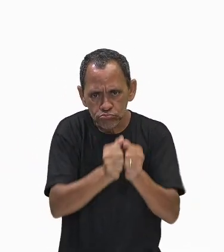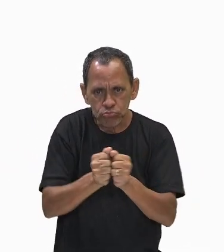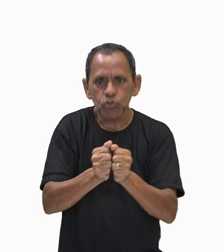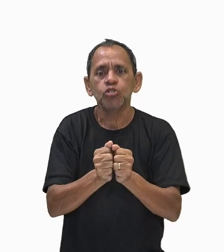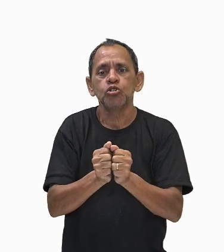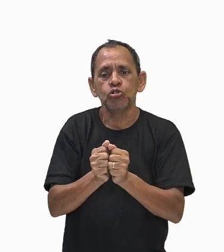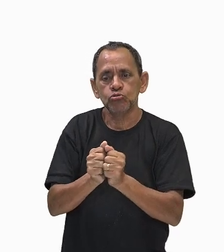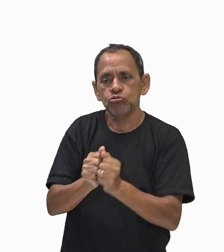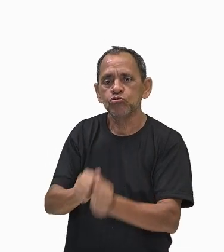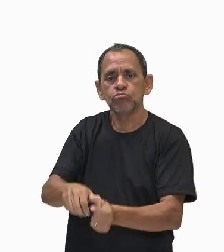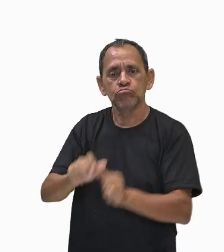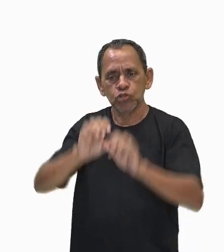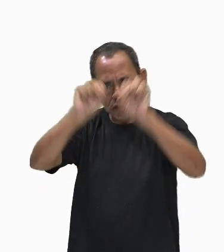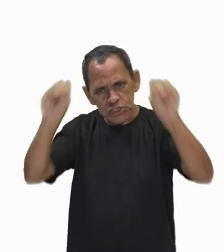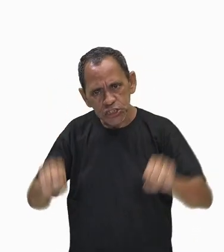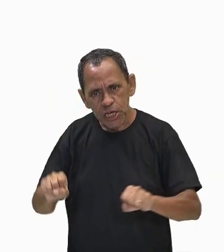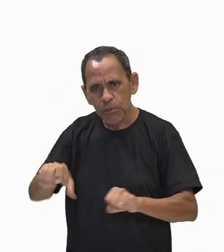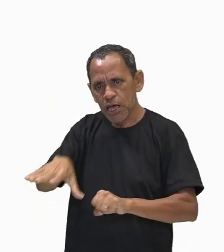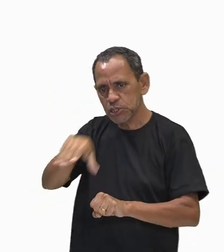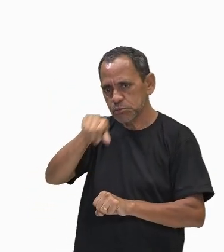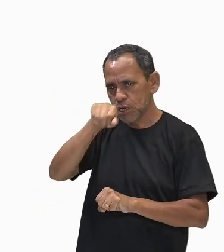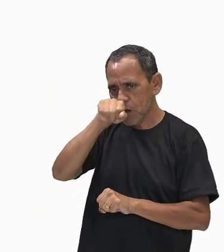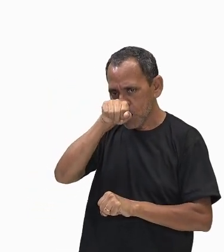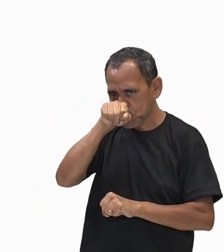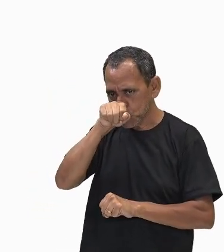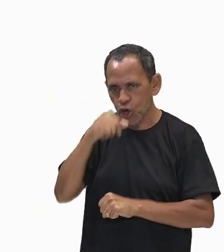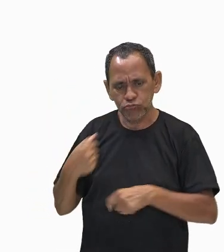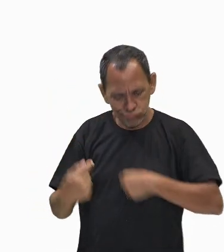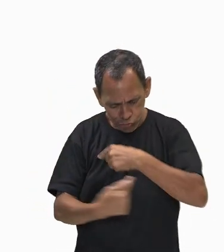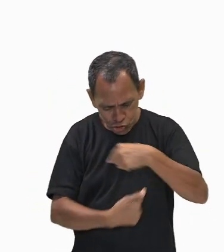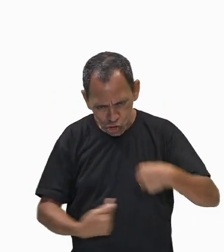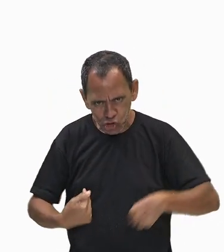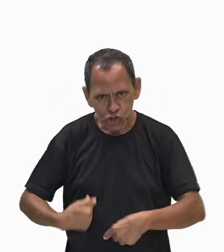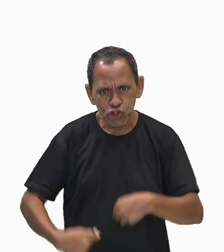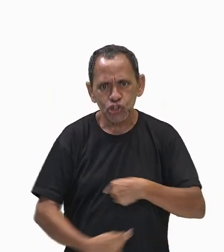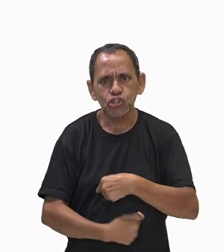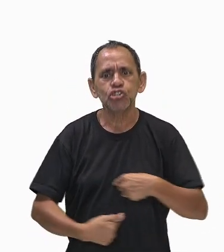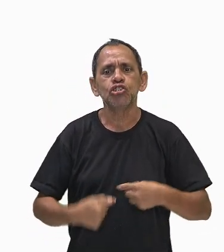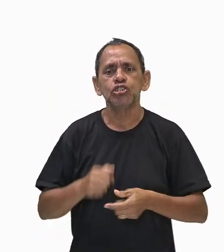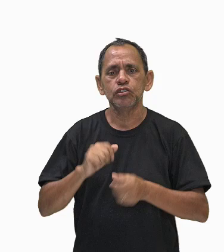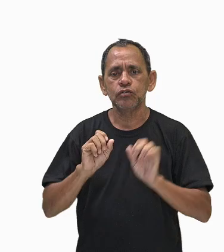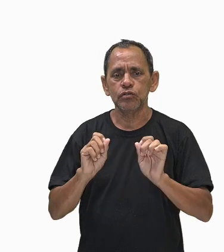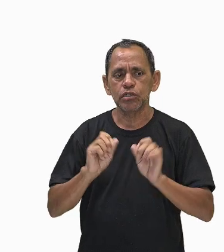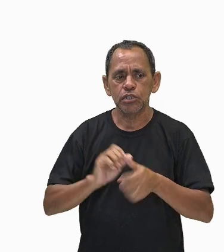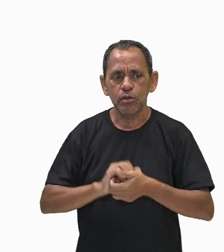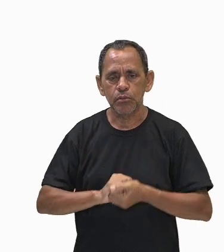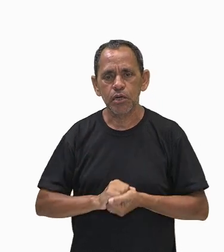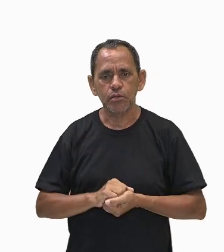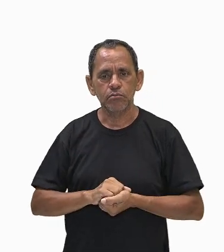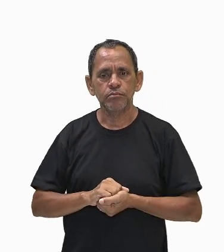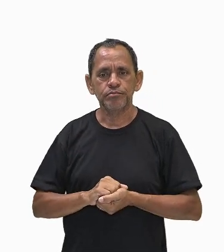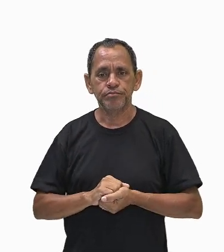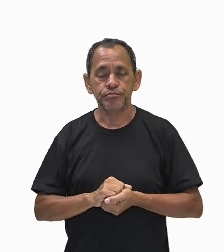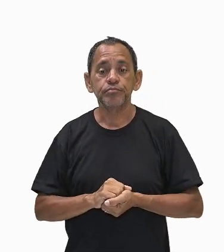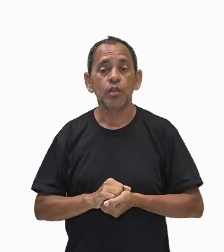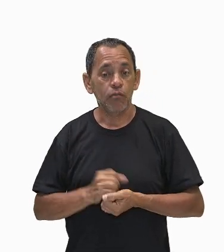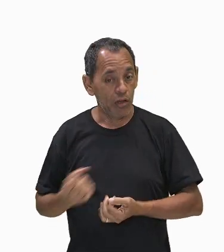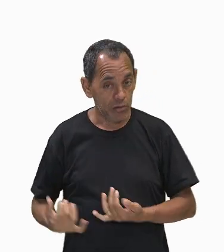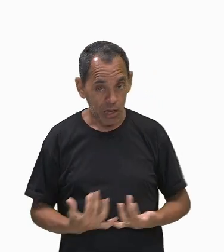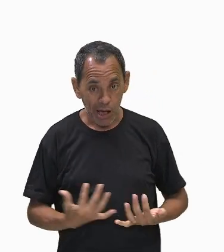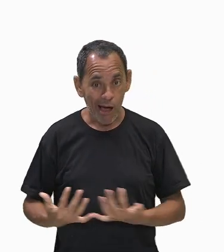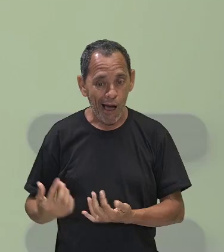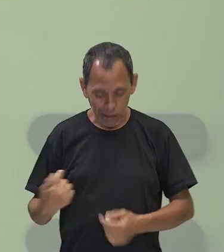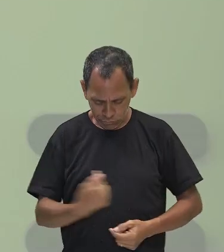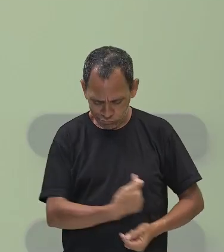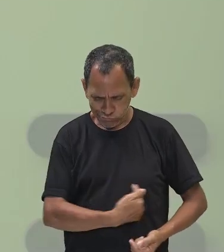respiratório, o digestivo e o circulatório. O respiratório, que vai eliminar os gases, do digestivo, que